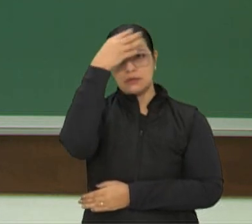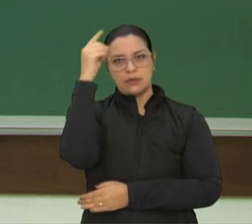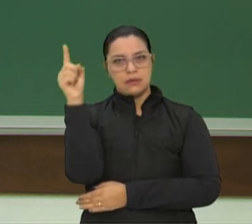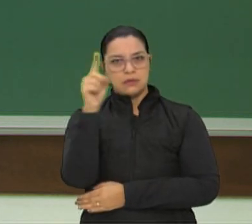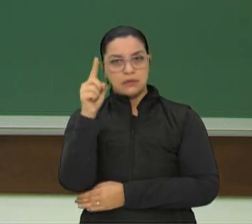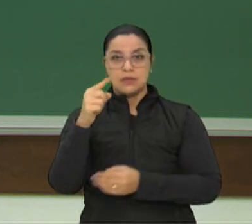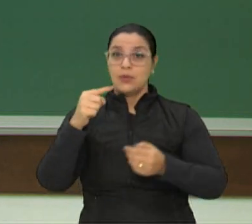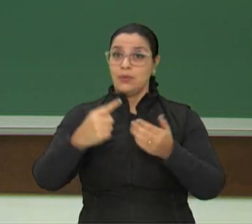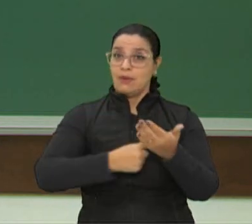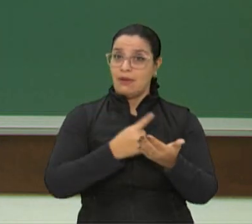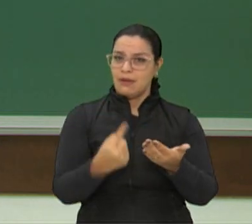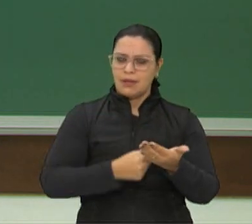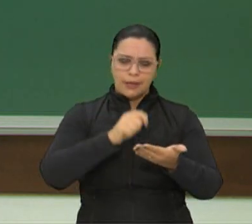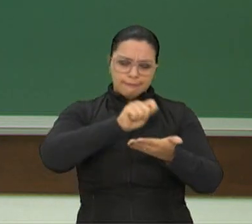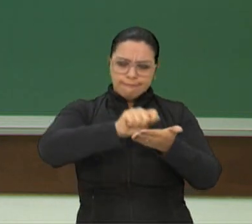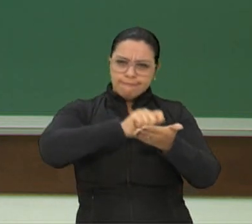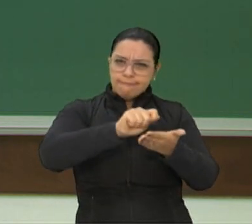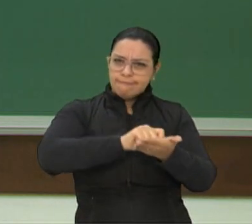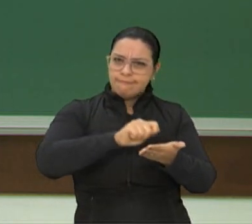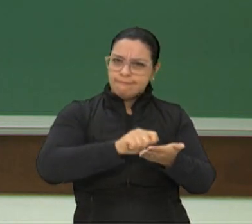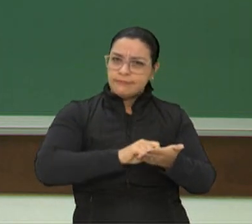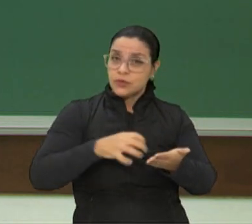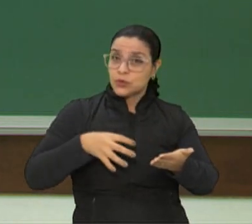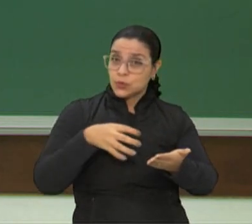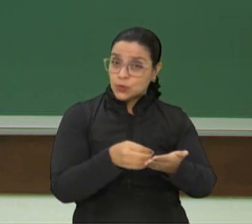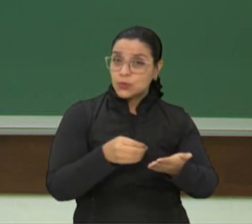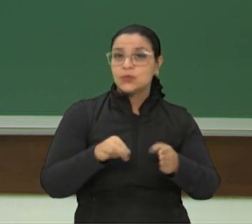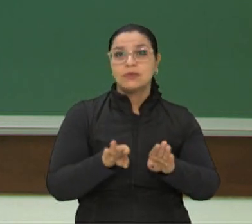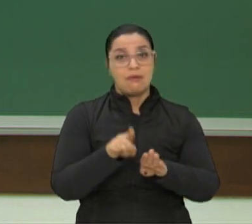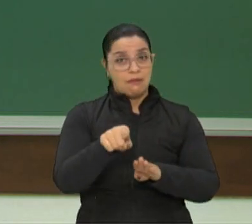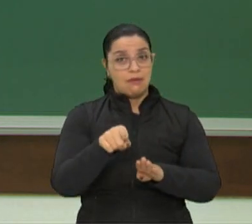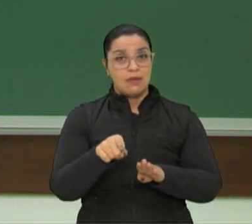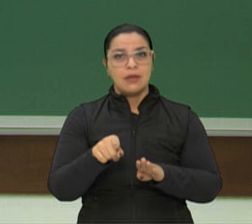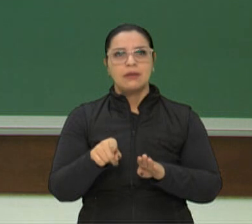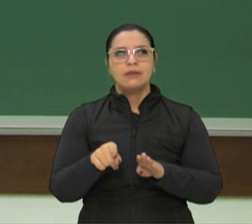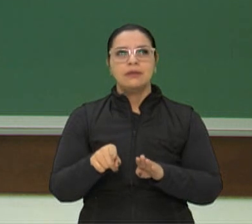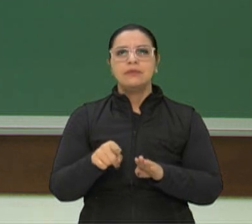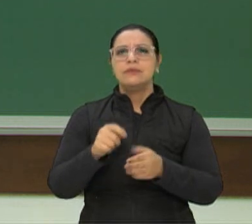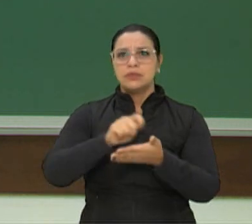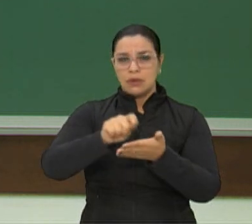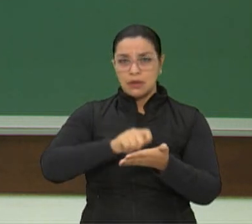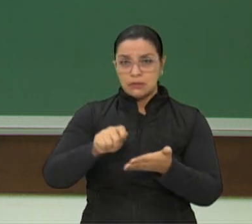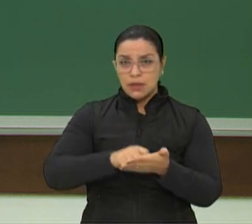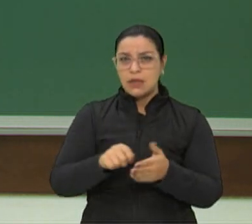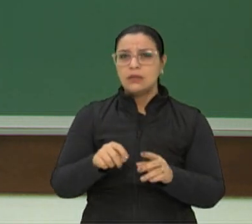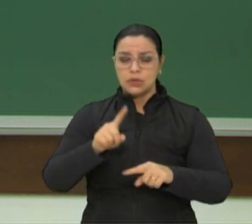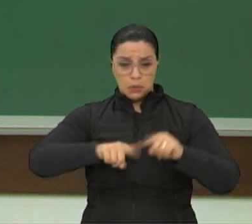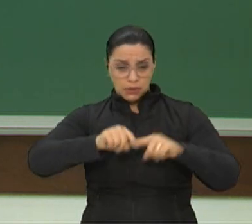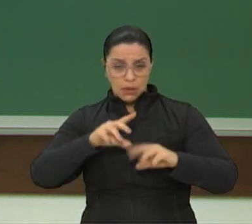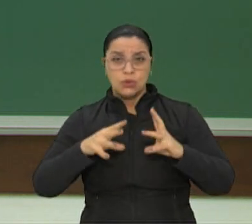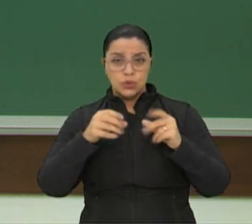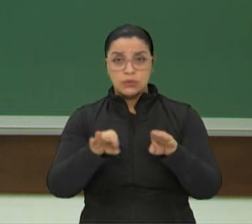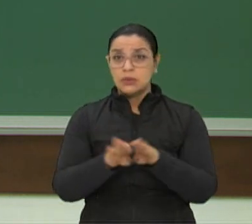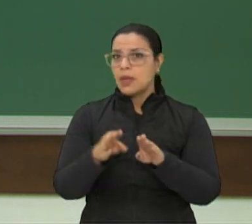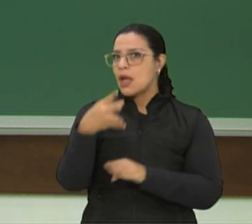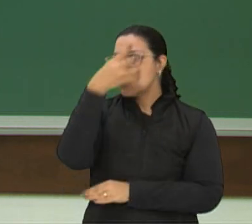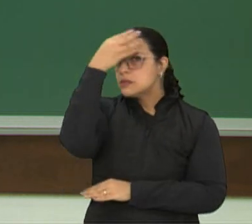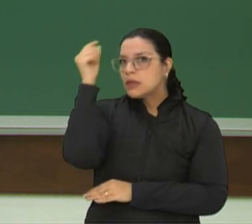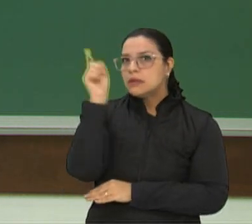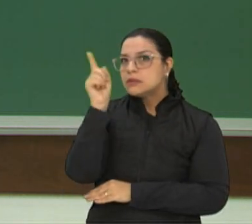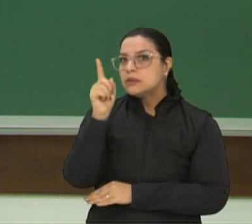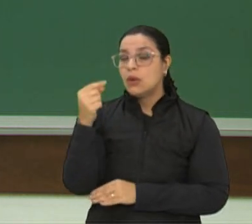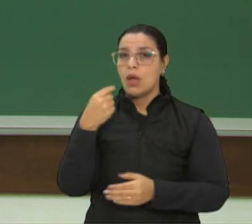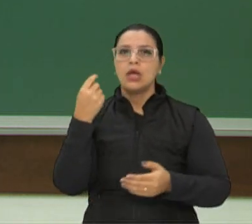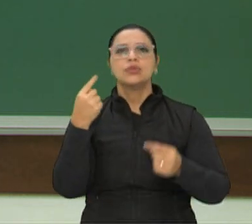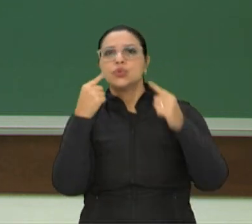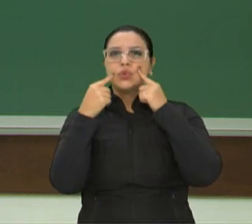pegar seu caderno, realizar suas anotações no seu caderno, no seu material. Não esqueça de anotar as